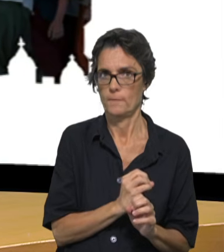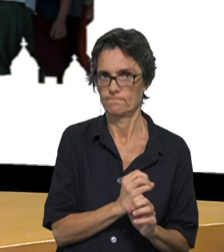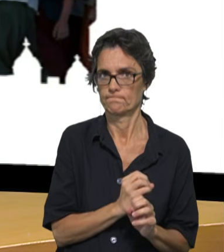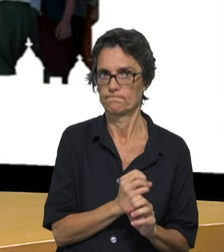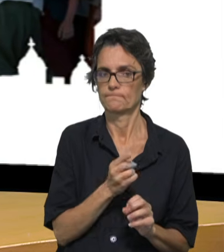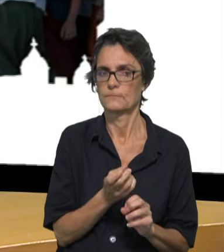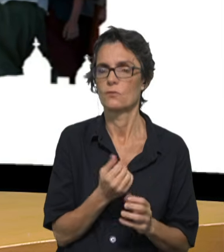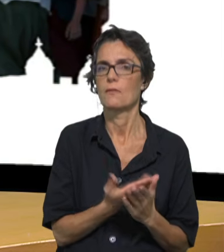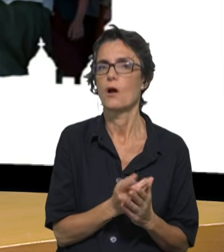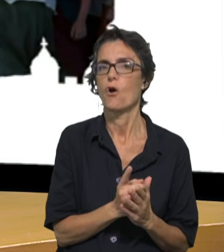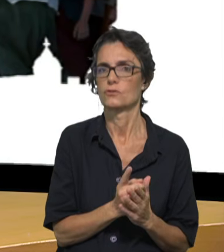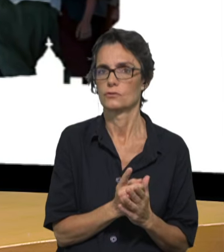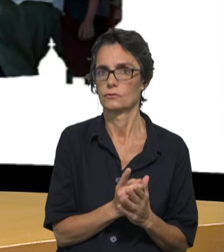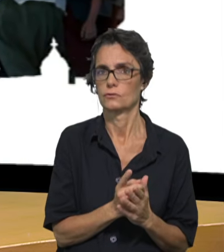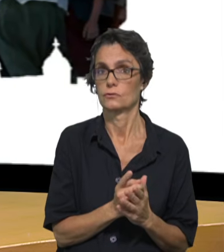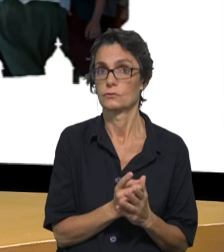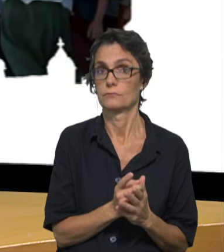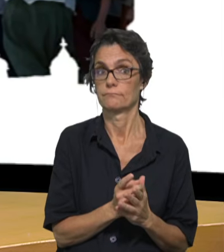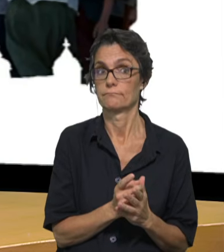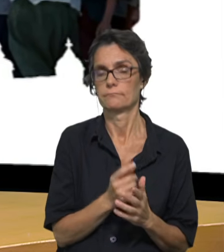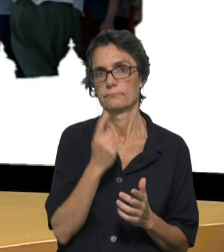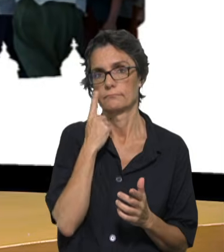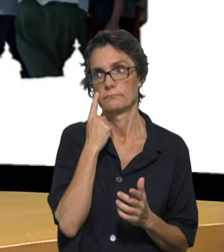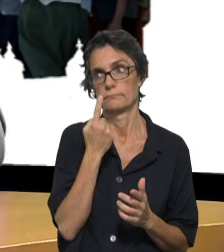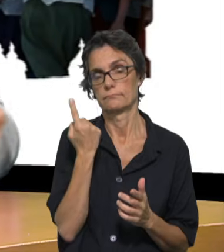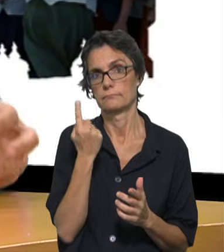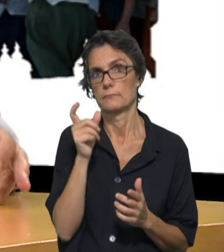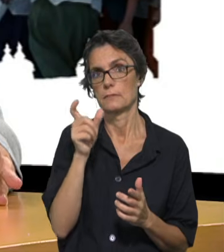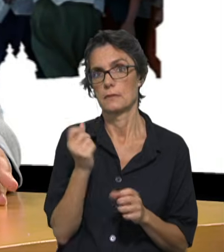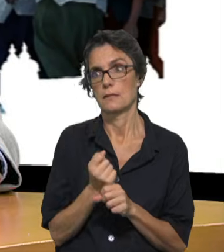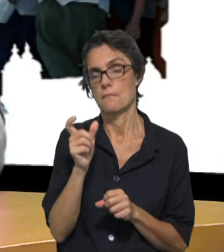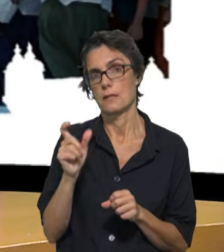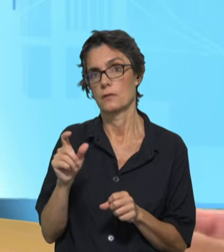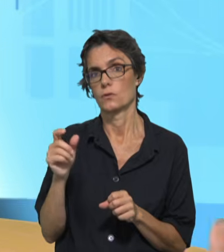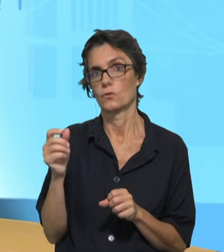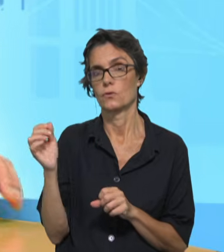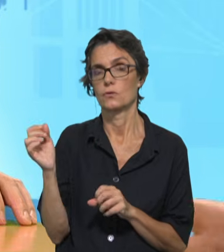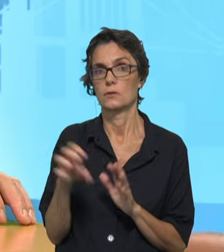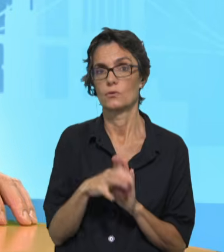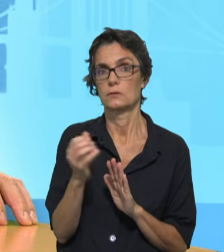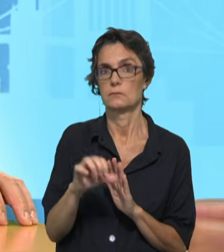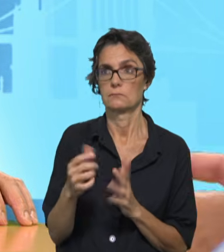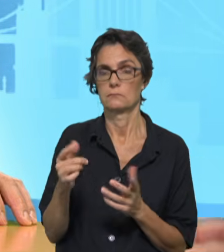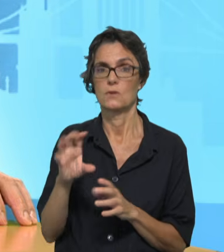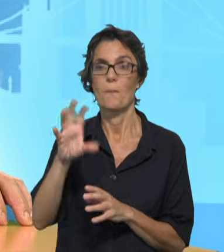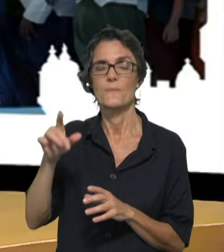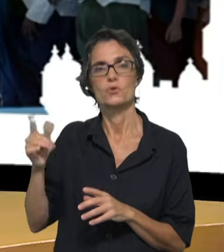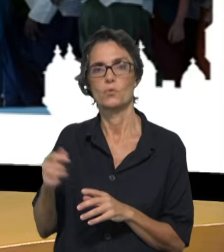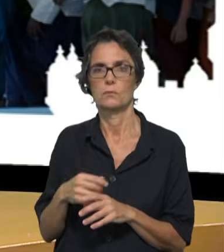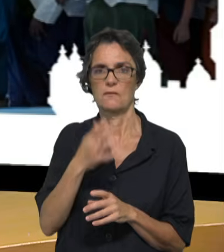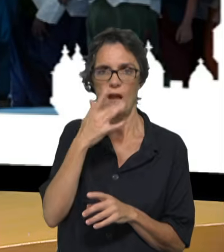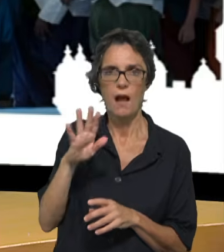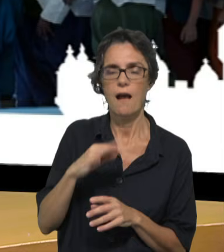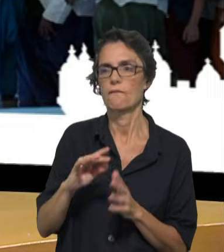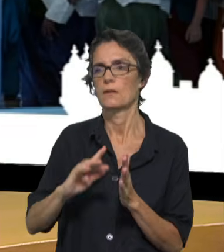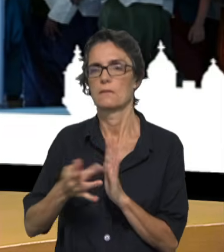acontece? Vão buscar trabalhadores precários de outras zonas do mundo. Indianos, paquistaneses, africanos,